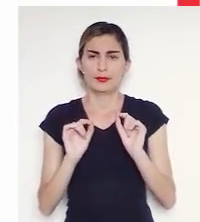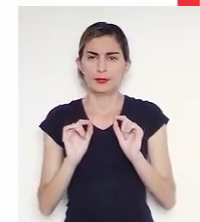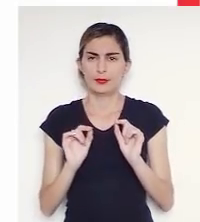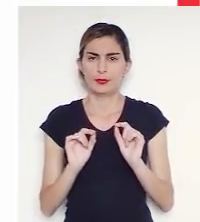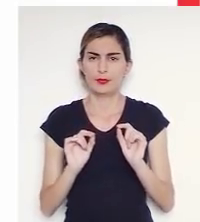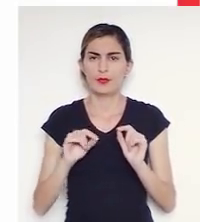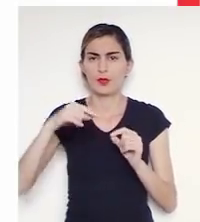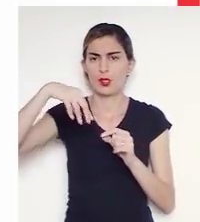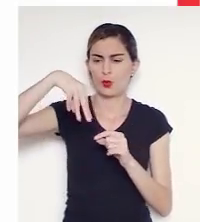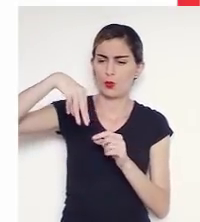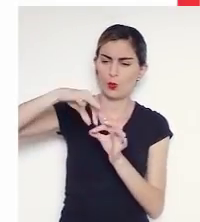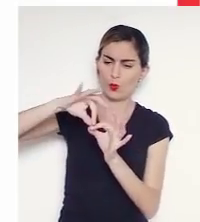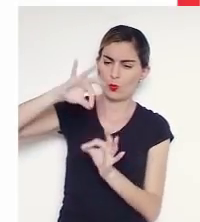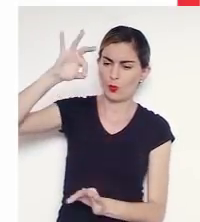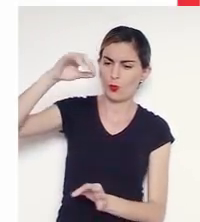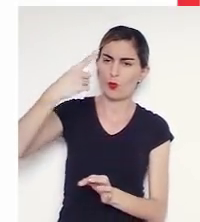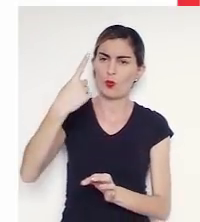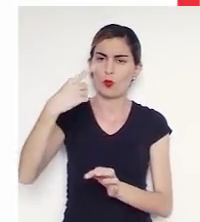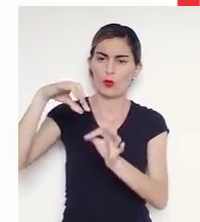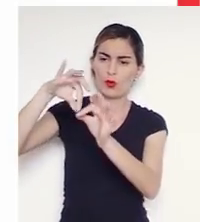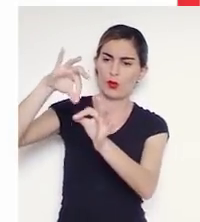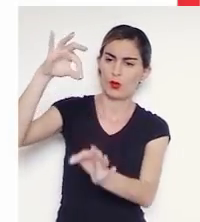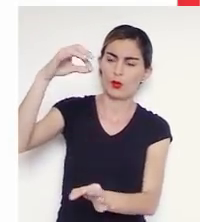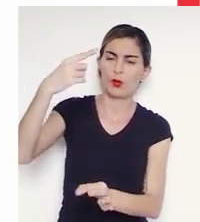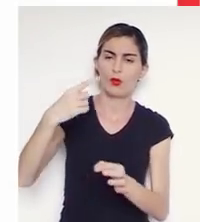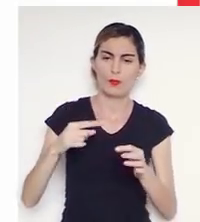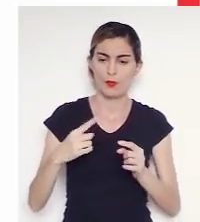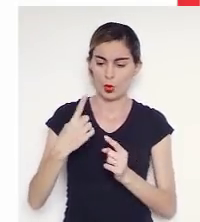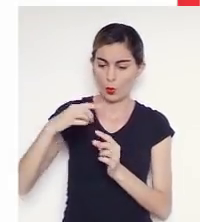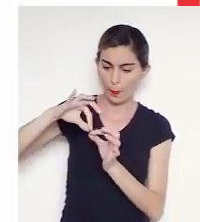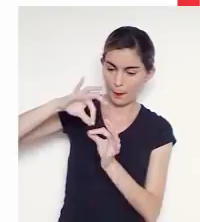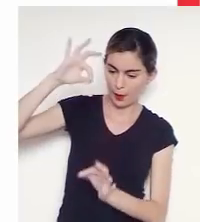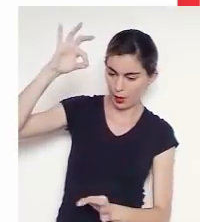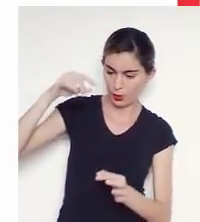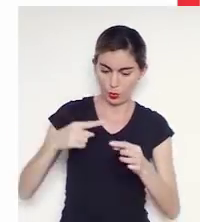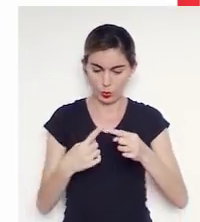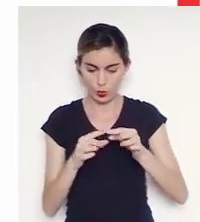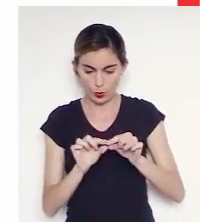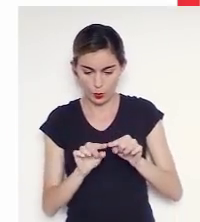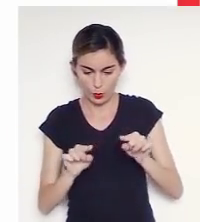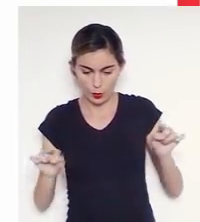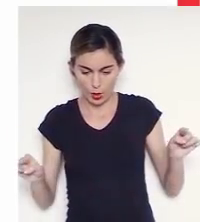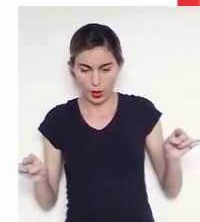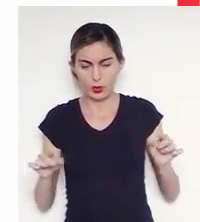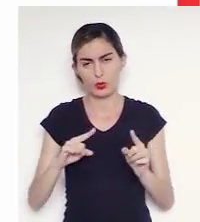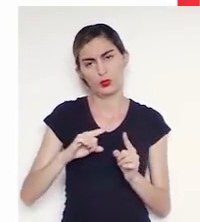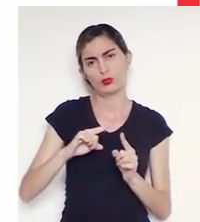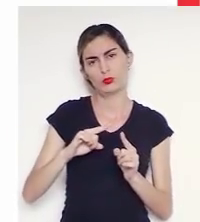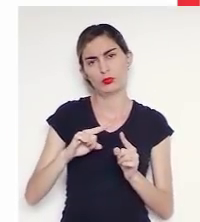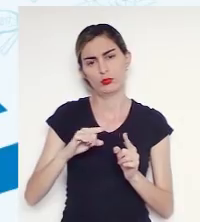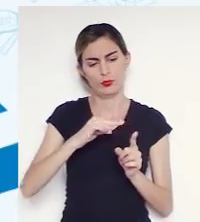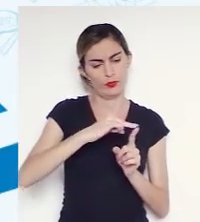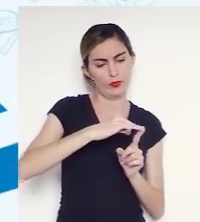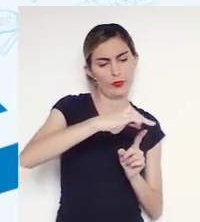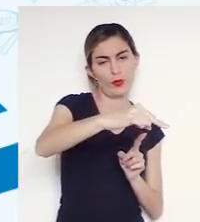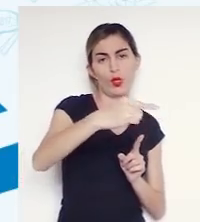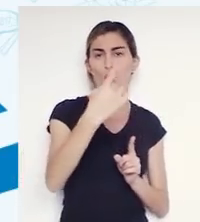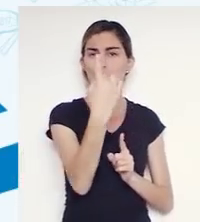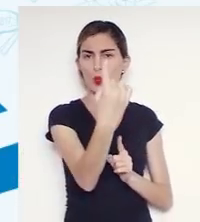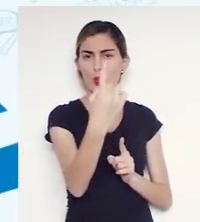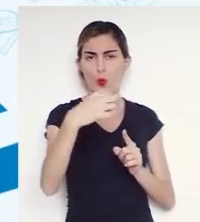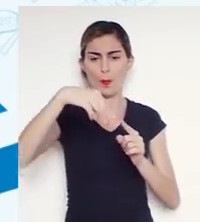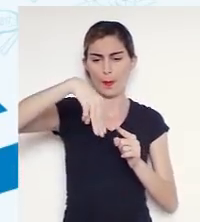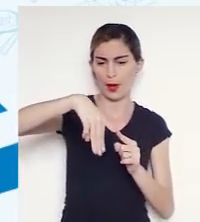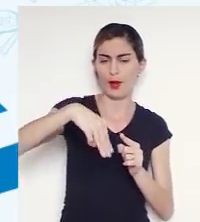seriam 1 metro de largura, 1 metro de comprimento e 1 metro de altura ou profundidade.